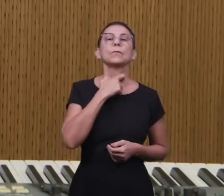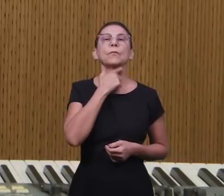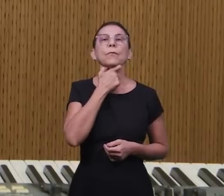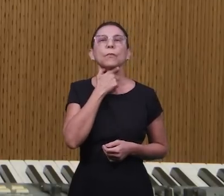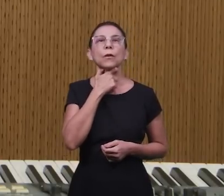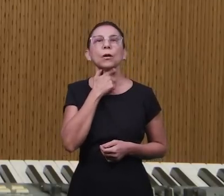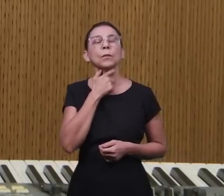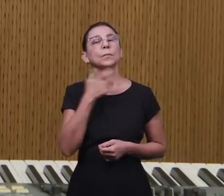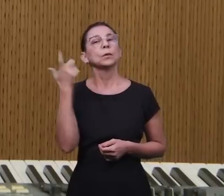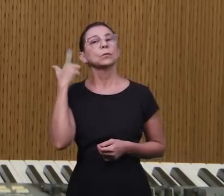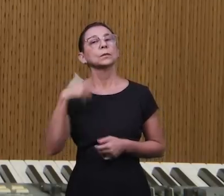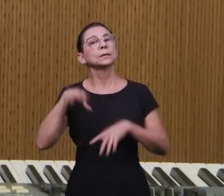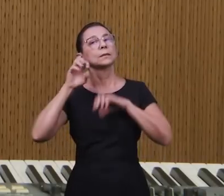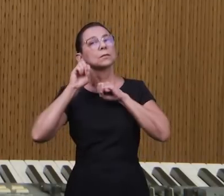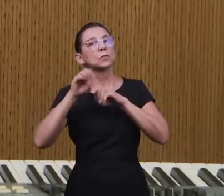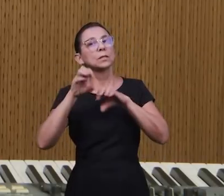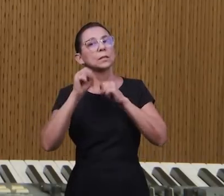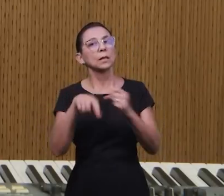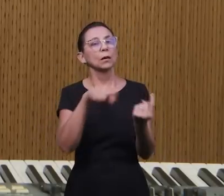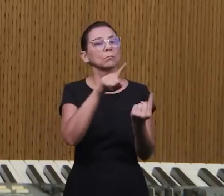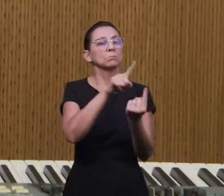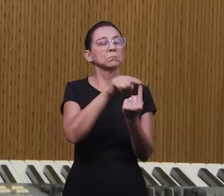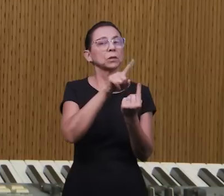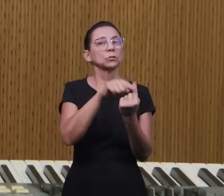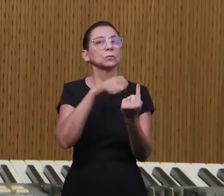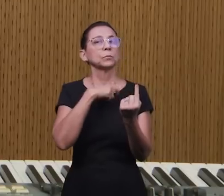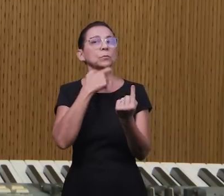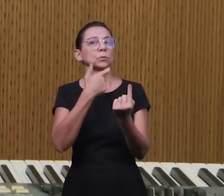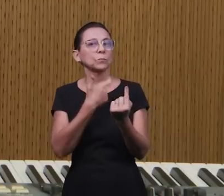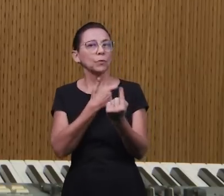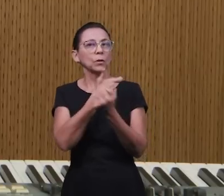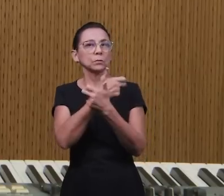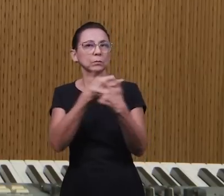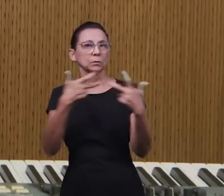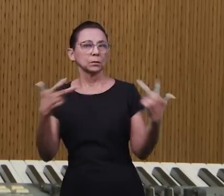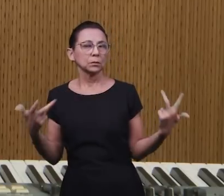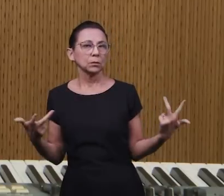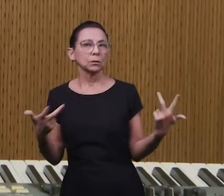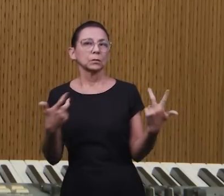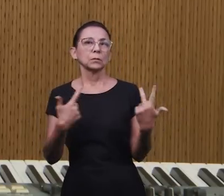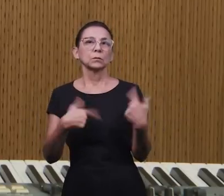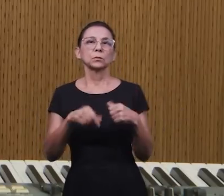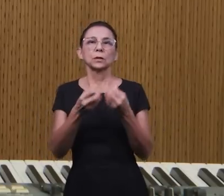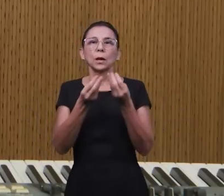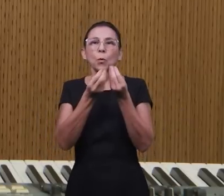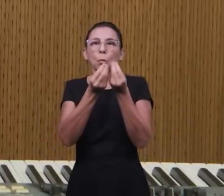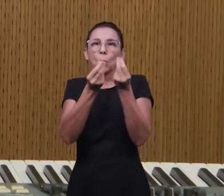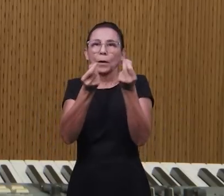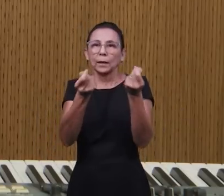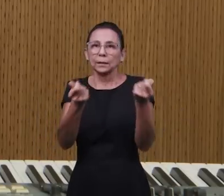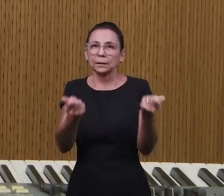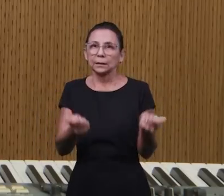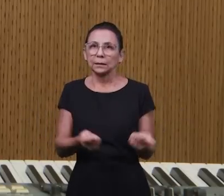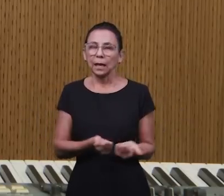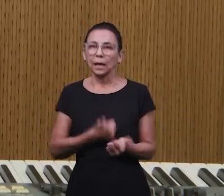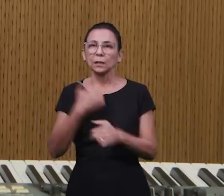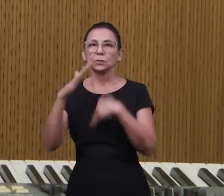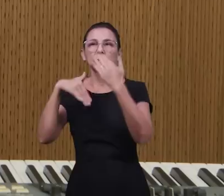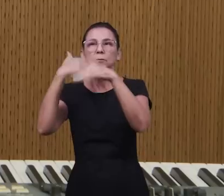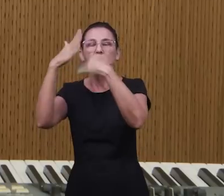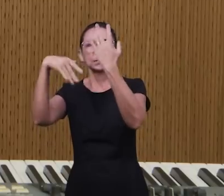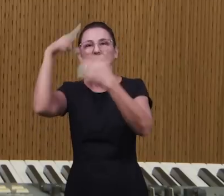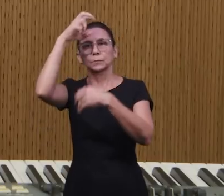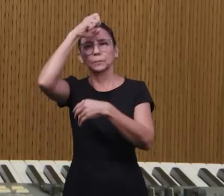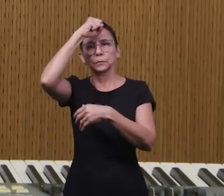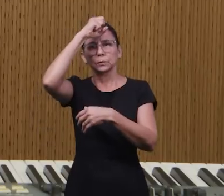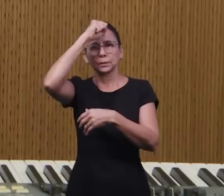do meu instrumento, para que eu consiga te ensinar conscientemente, para que eu consiga te dar qualidade de